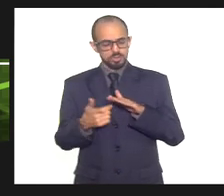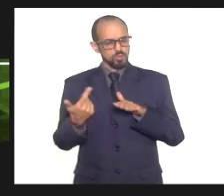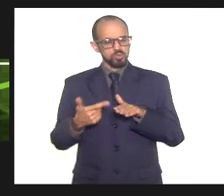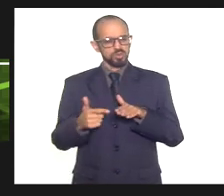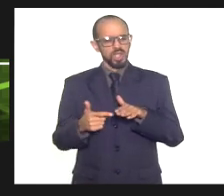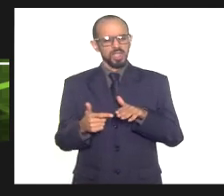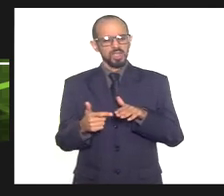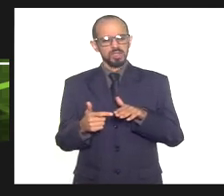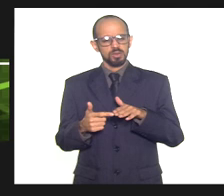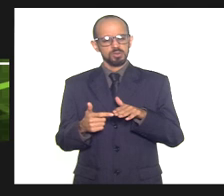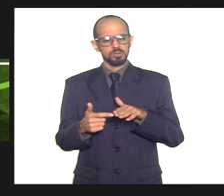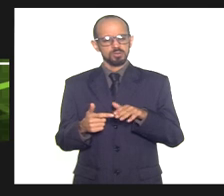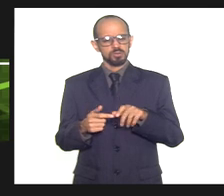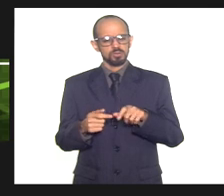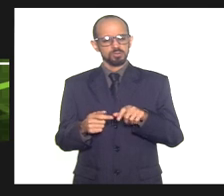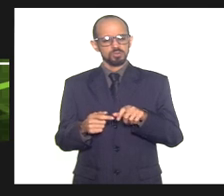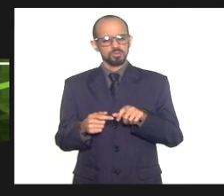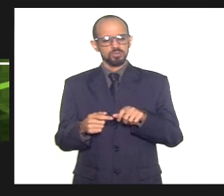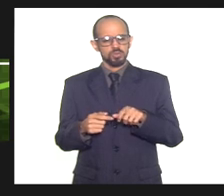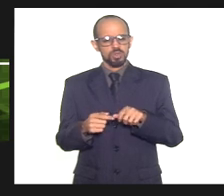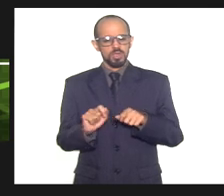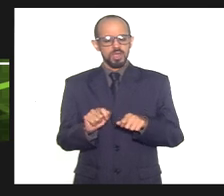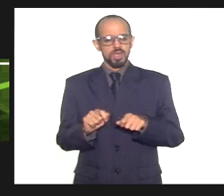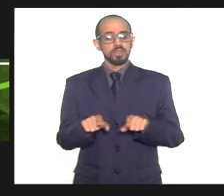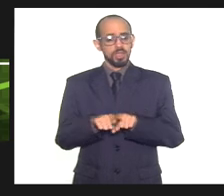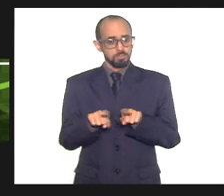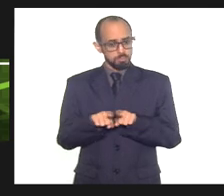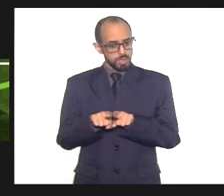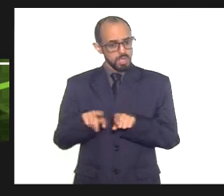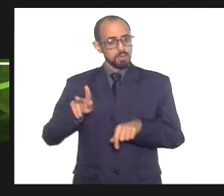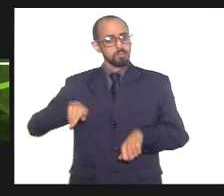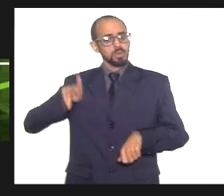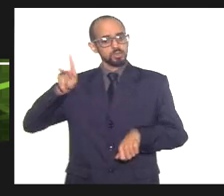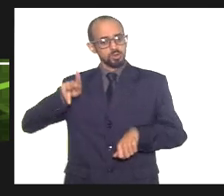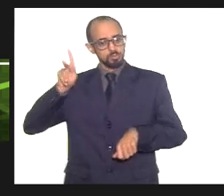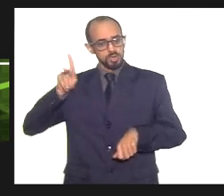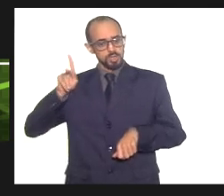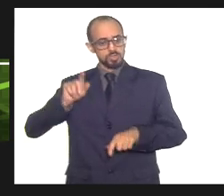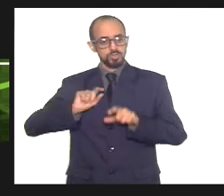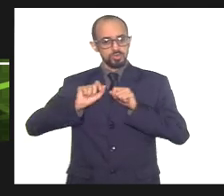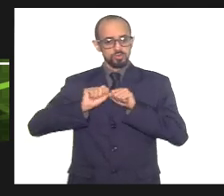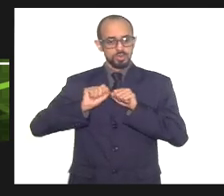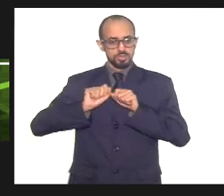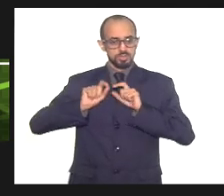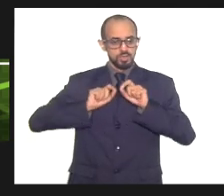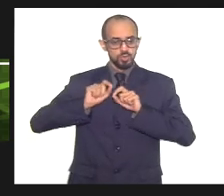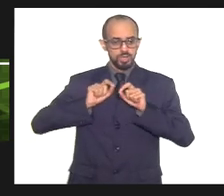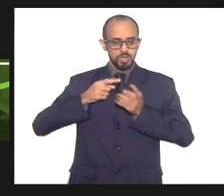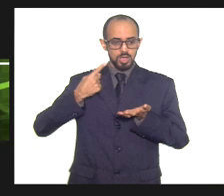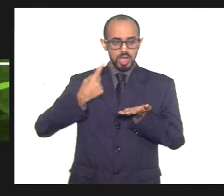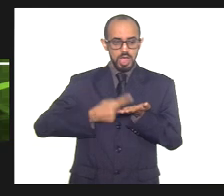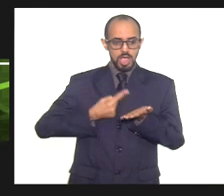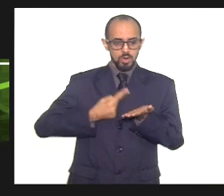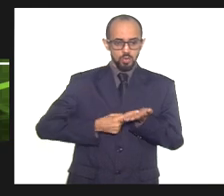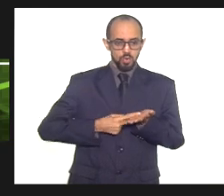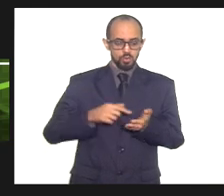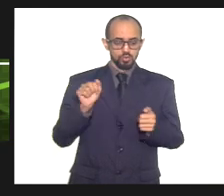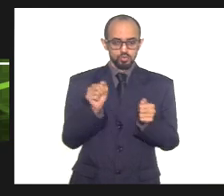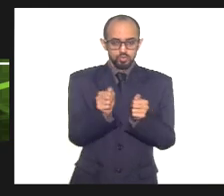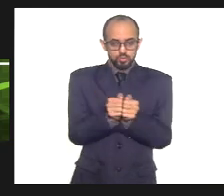inclusive à Petrobras, de fazerem acordos com as